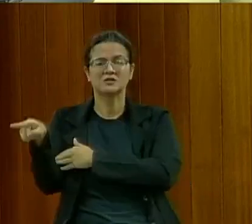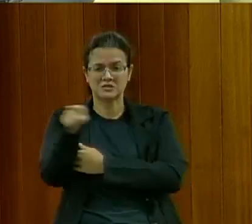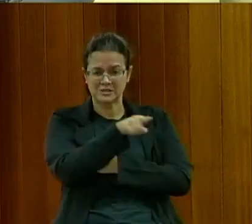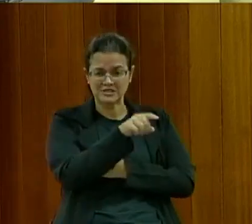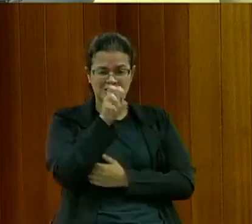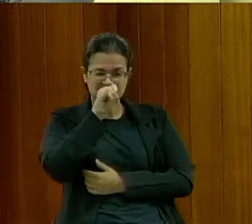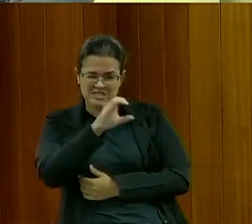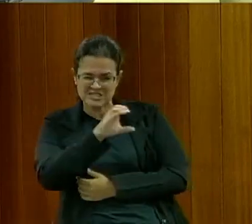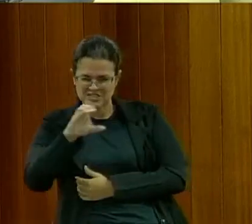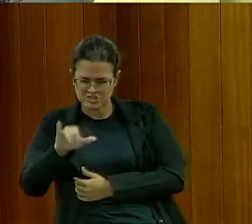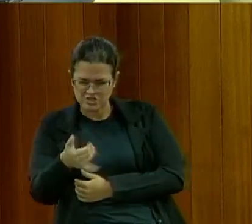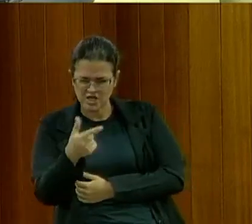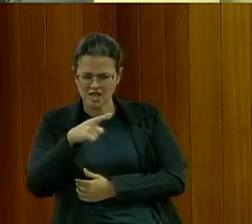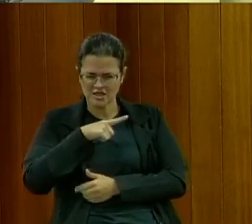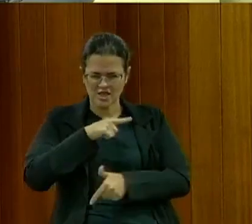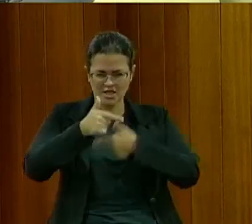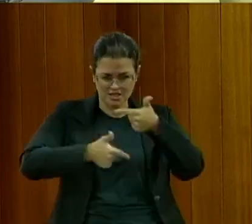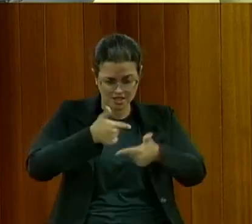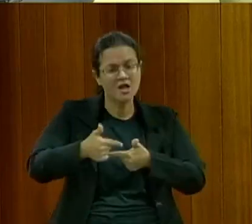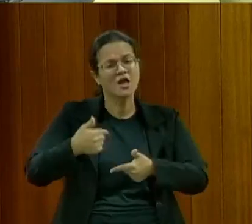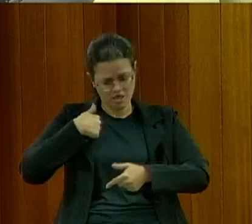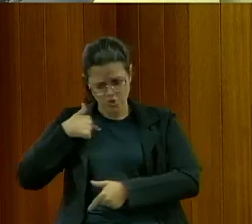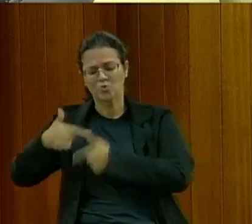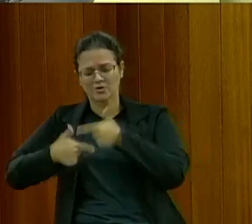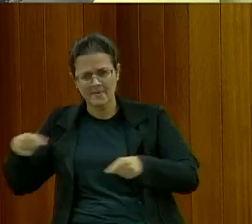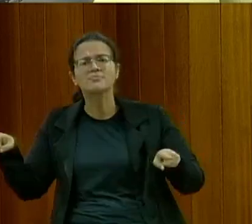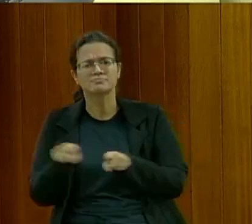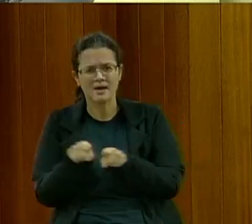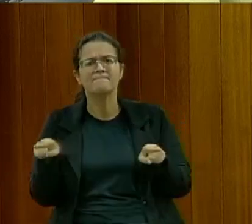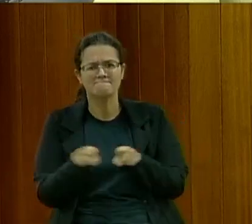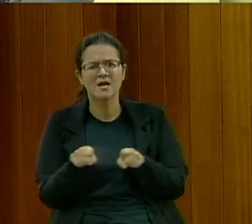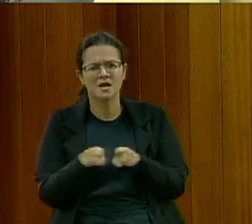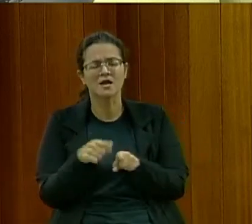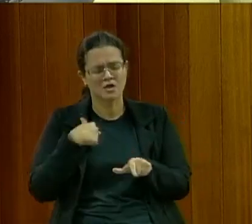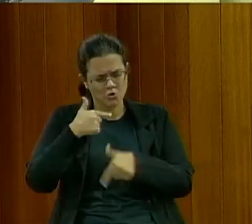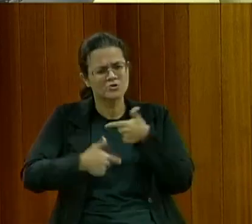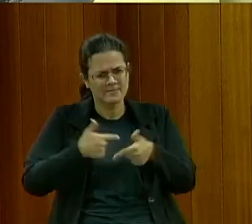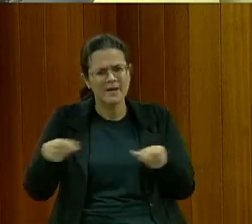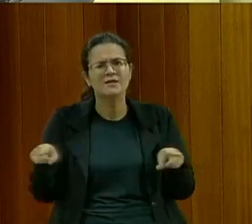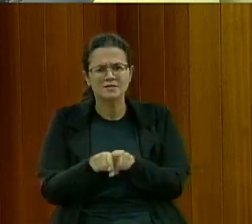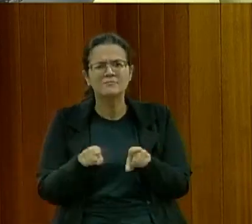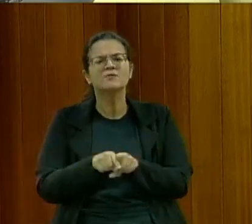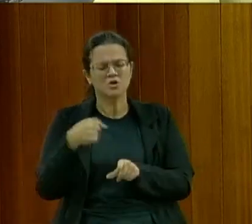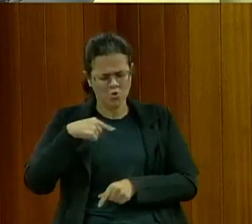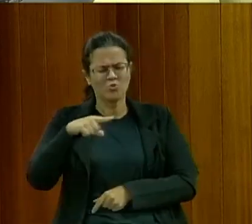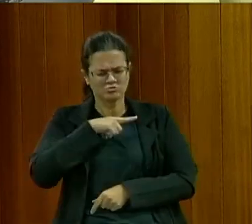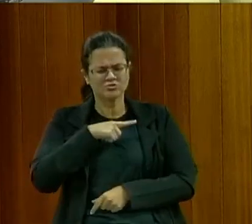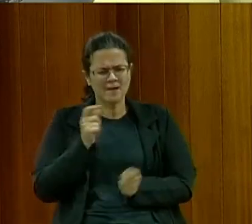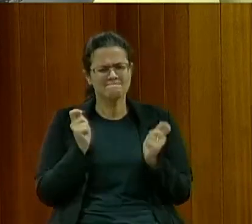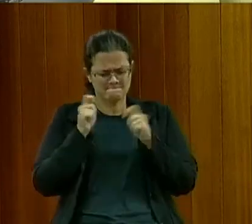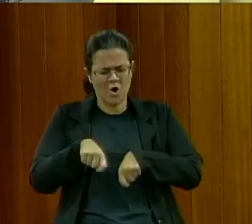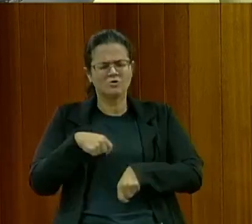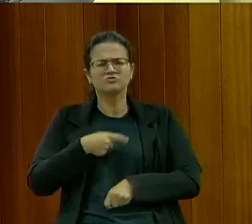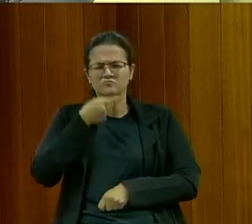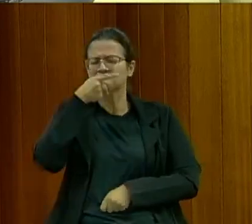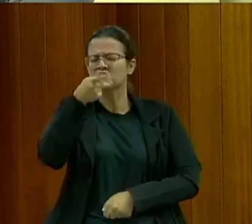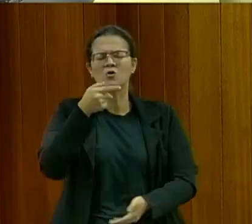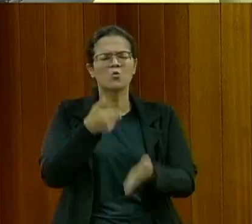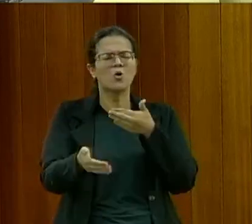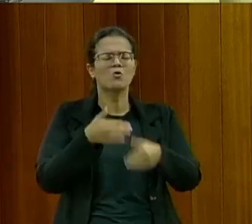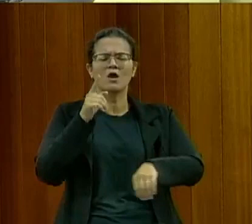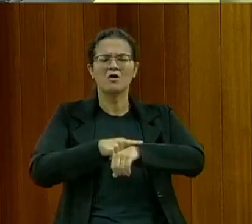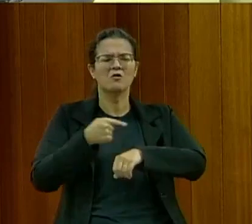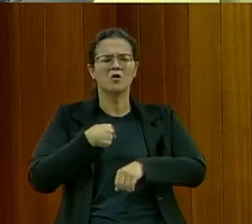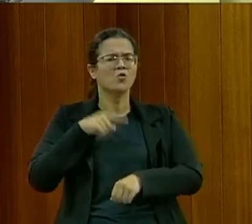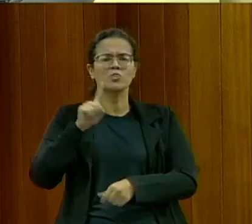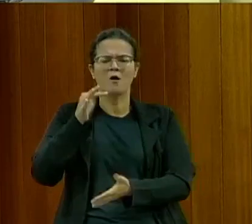eu trabalho também. Eu trabalho também. Então eu tenho autoridade para falar aqui qualquer hora que eu não falto a sessão, eu sou o primeiro a chegar